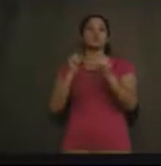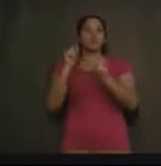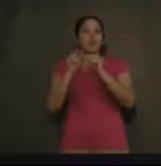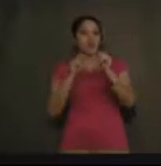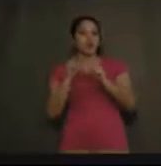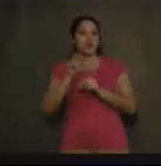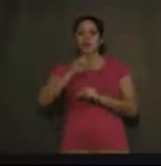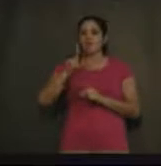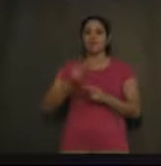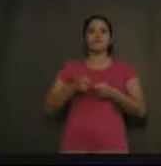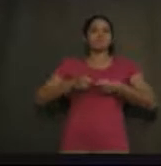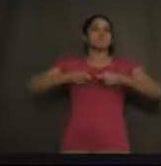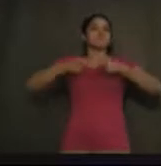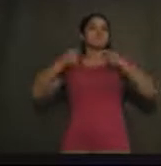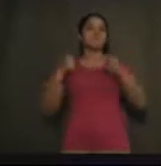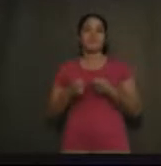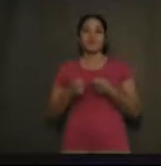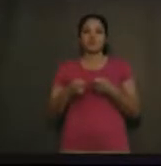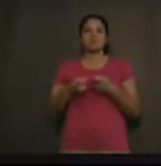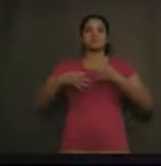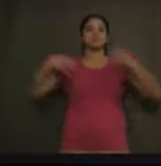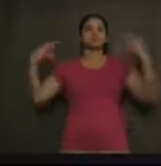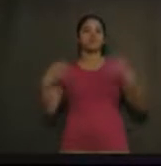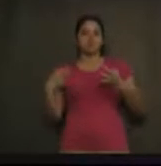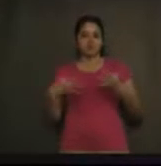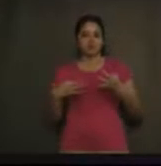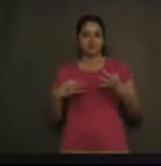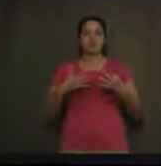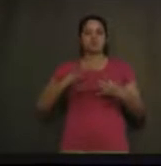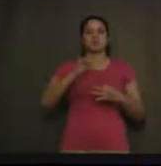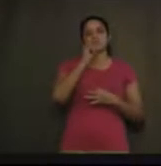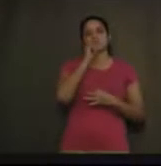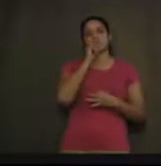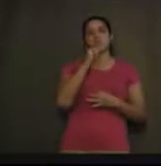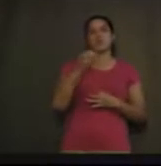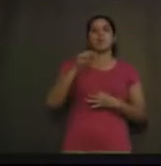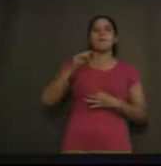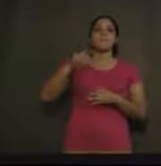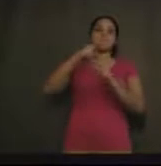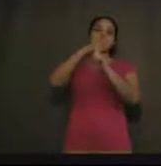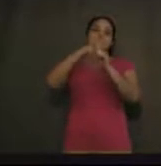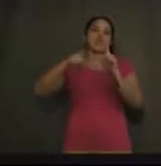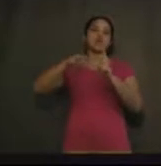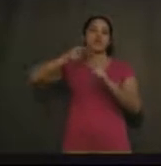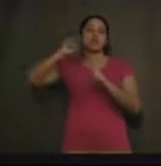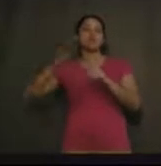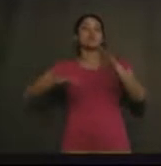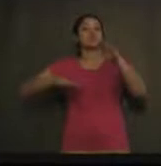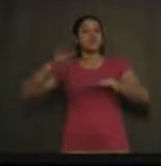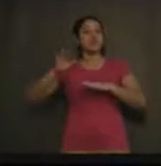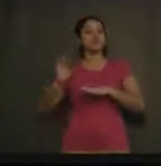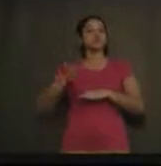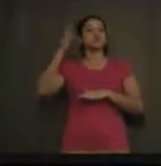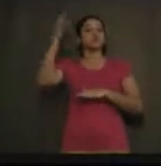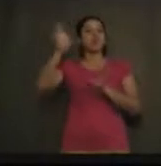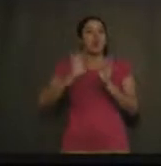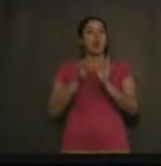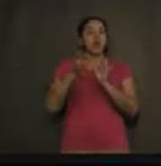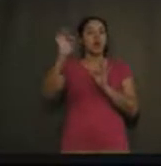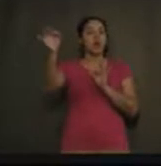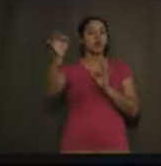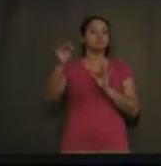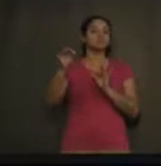algumas centenas de milhões, em tipo meio bilhão de anos, o sistema solar pode perder algum